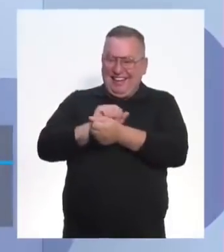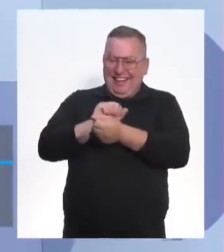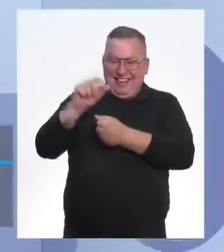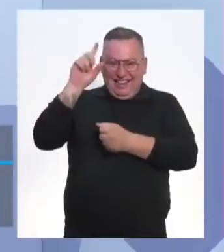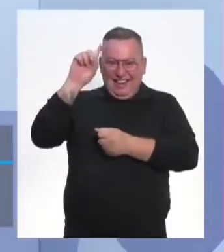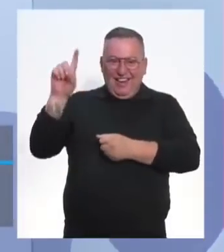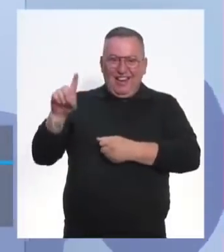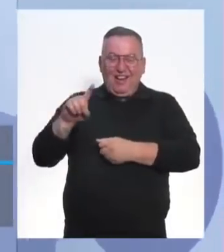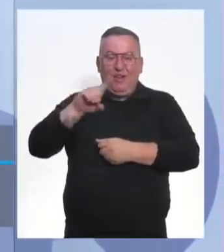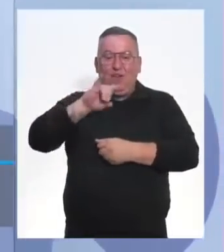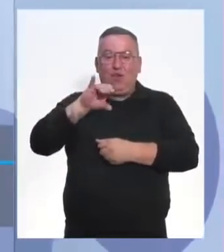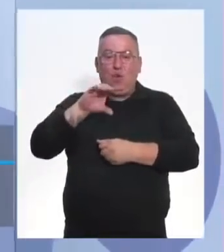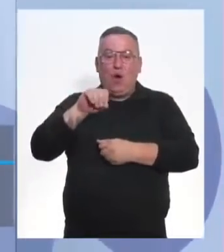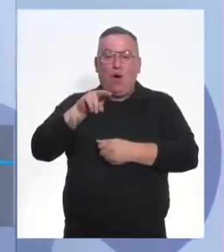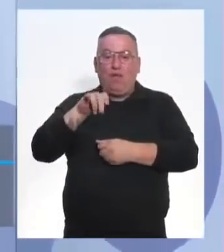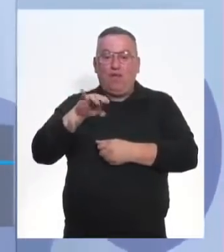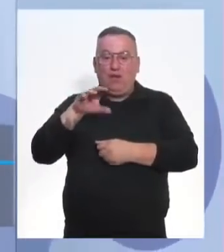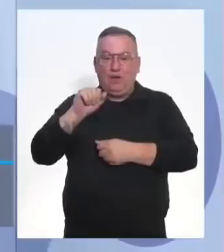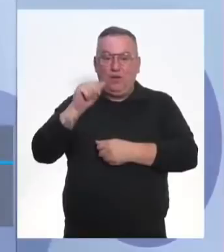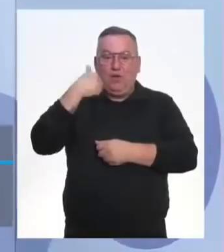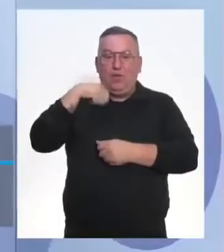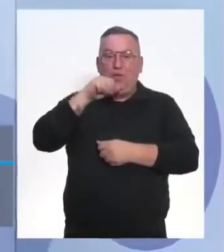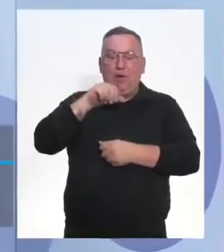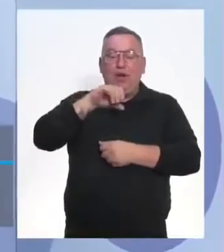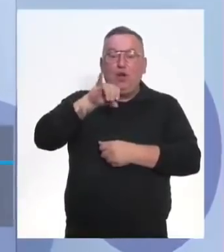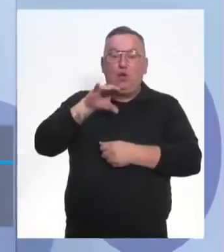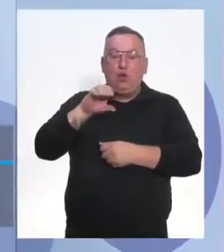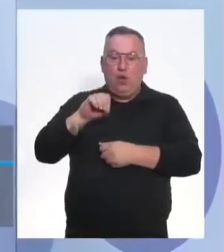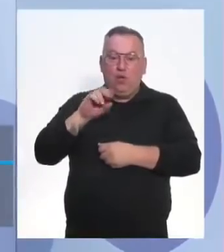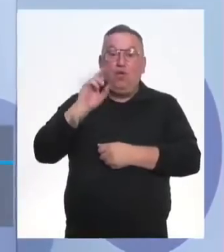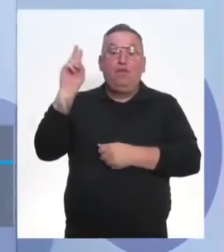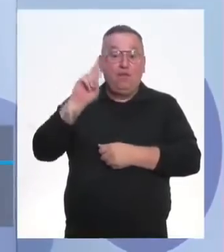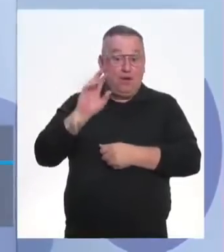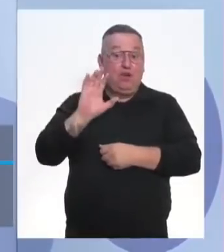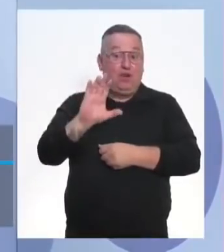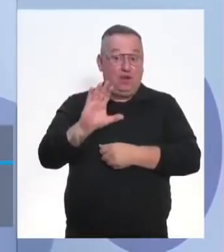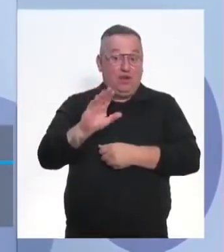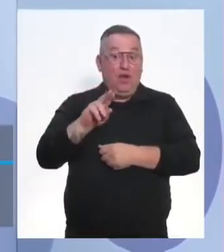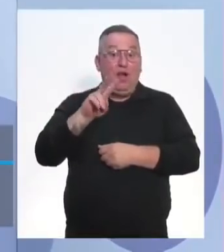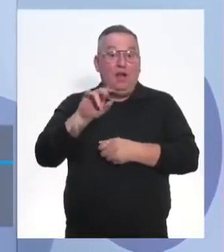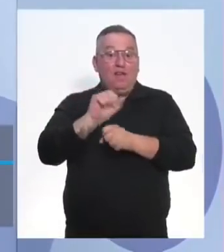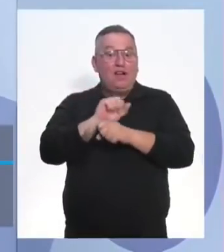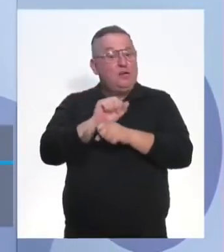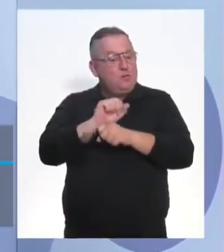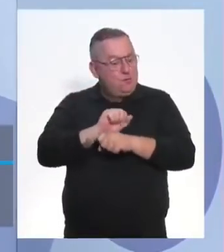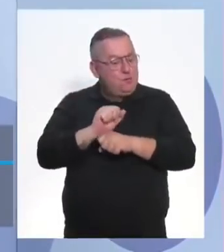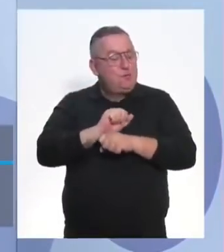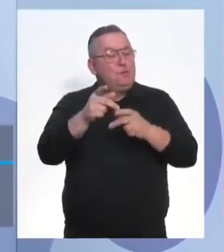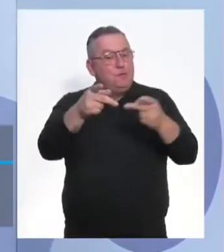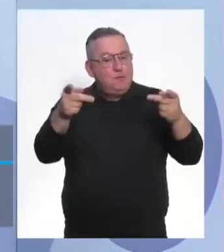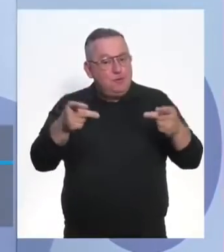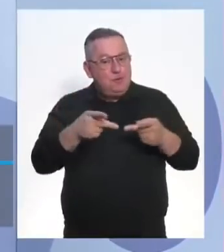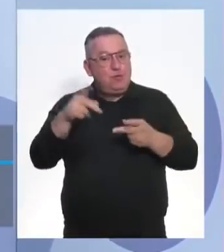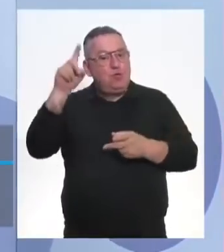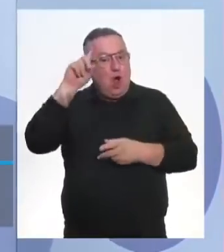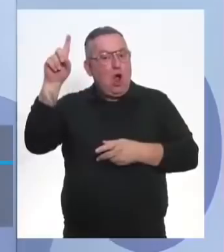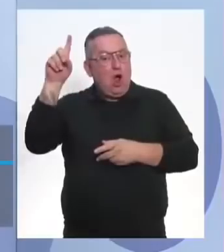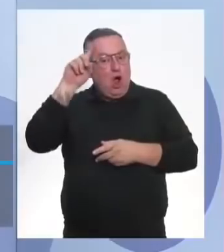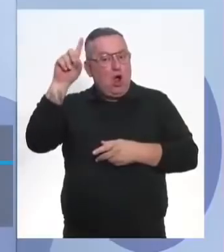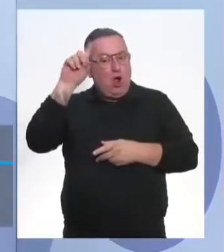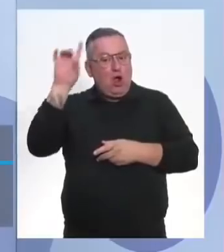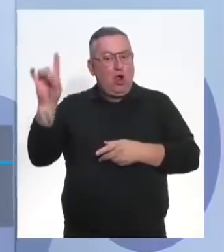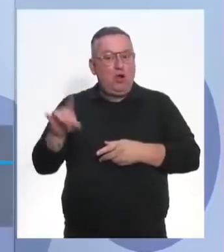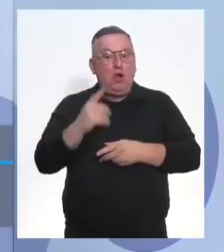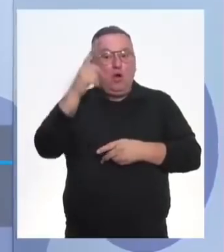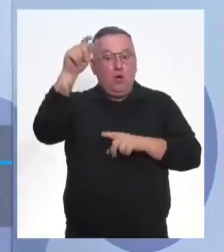João Vitor, você vai... Mãe do João Vitor, ouça isso. Ele vai lavar a louça todo dia durante